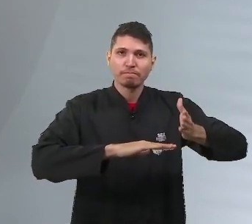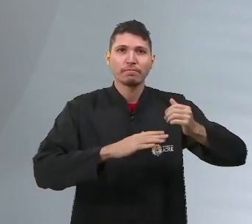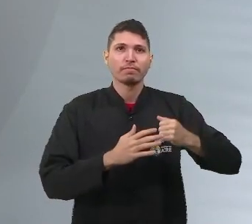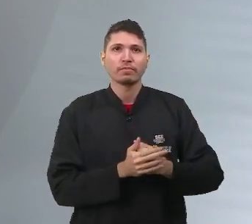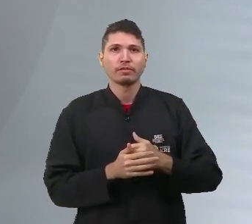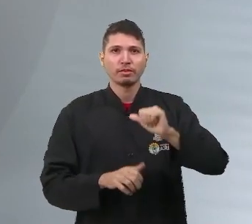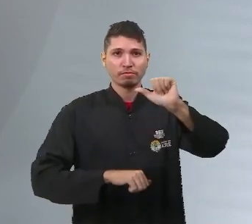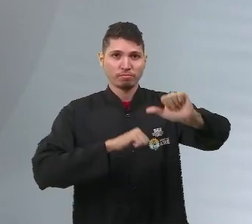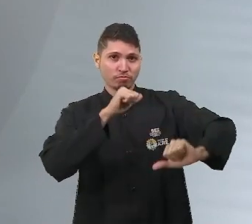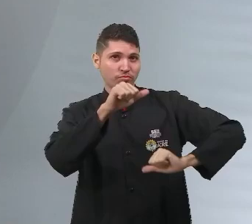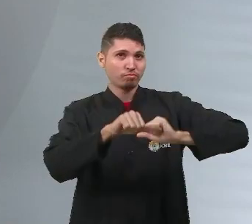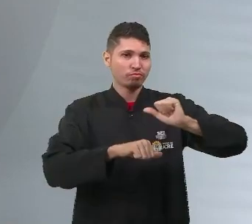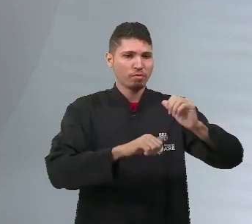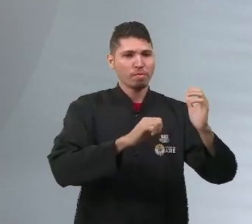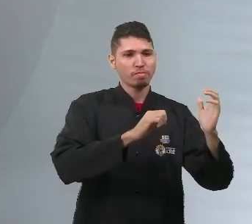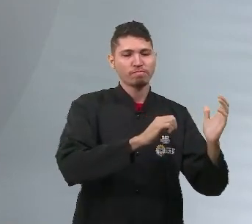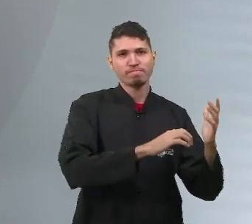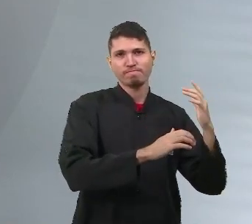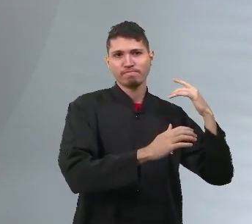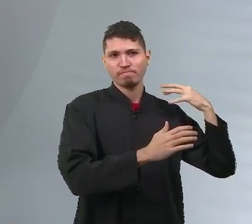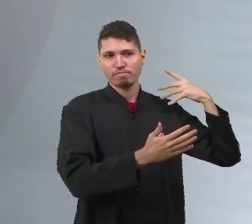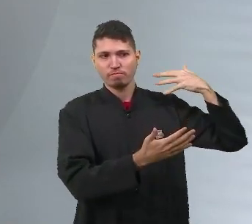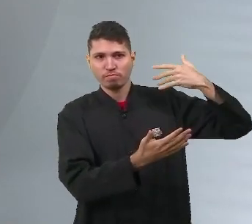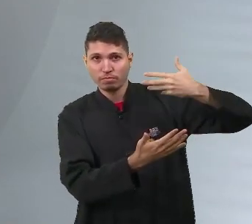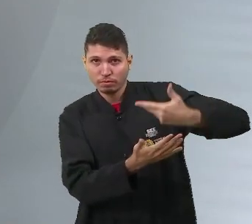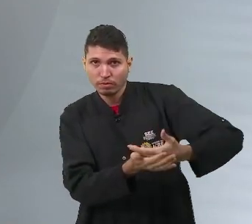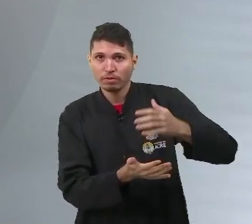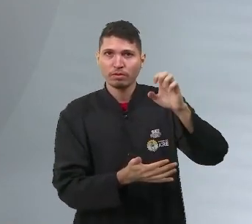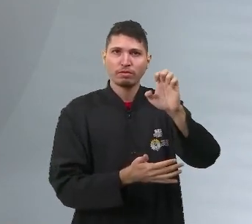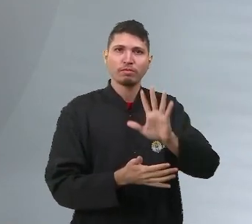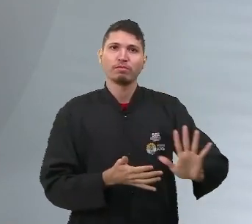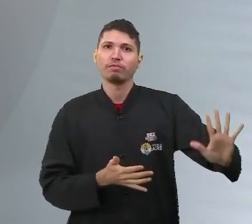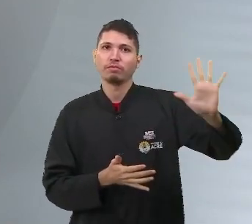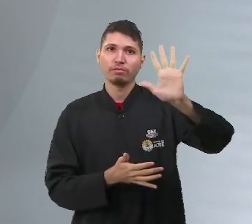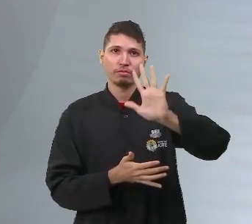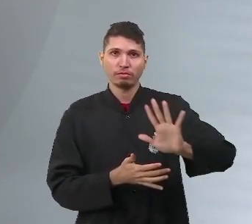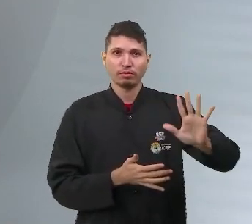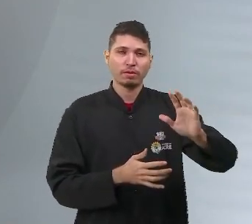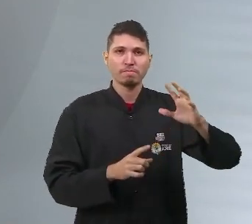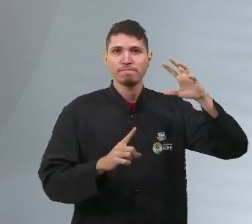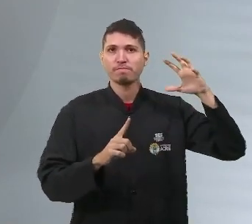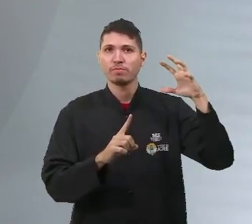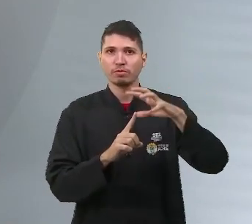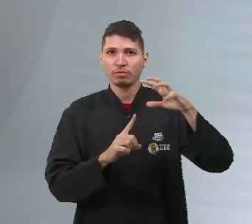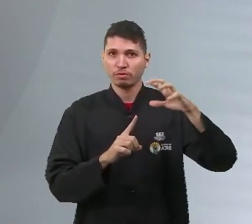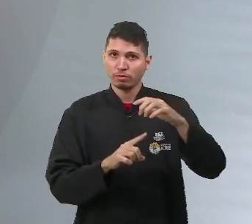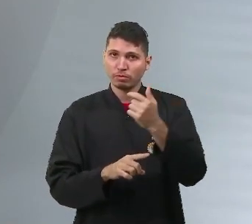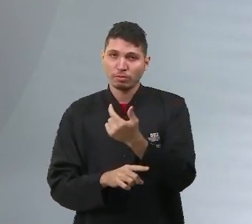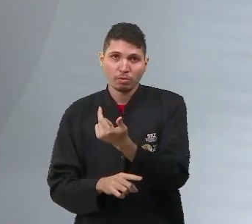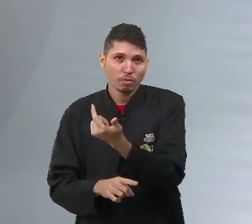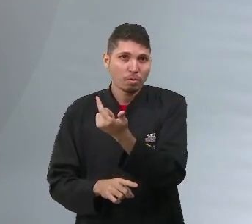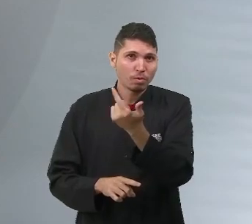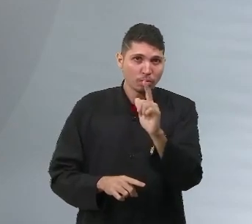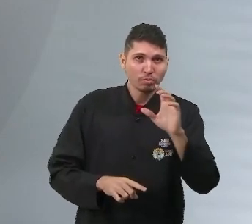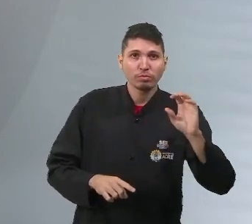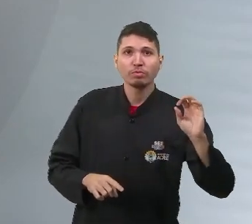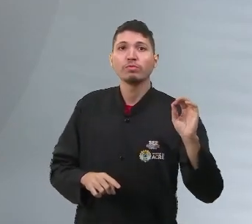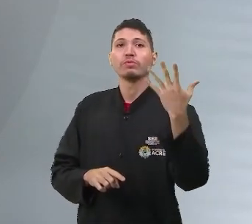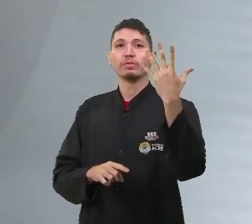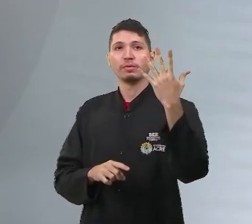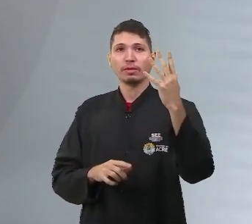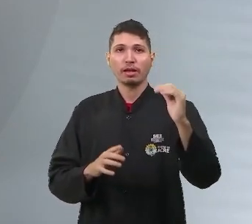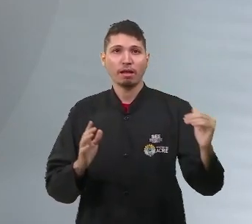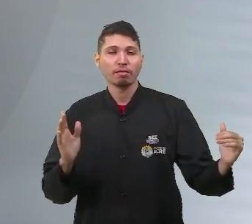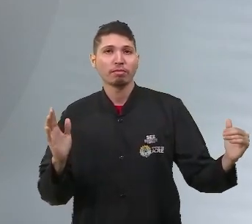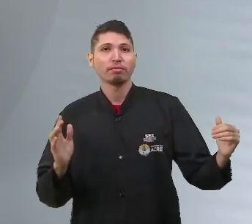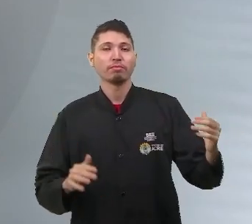de transformação que vai acontecendo na Europa, que vai levar influenciar outros acontecimentos que vão chegar, inclusive,